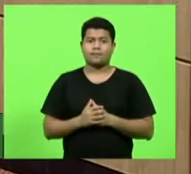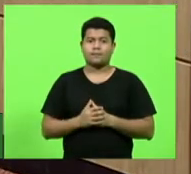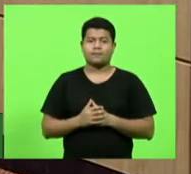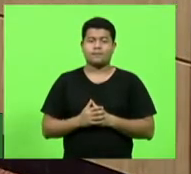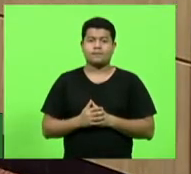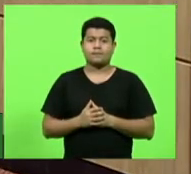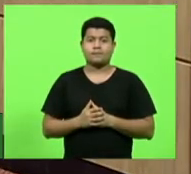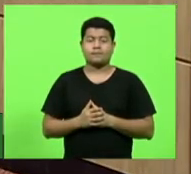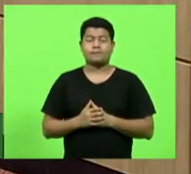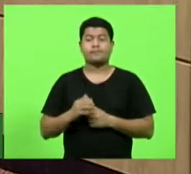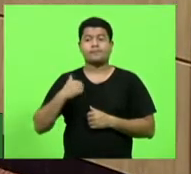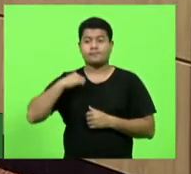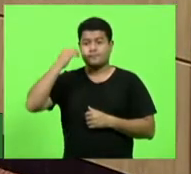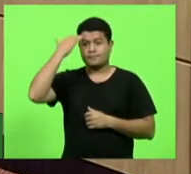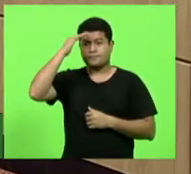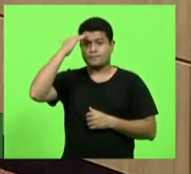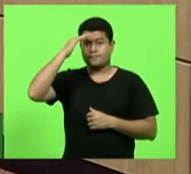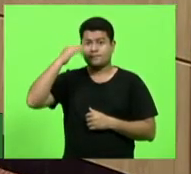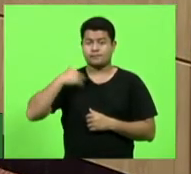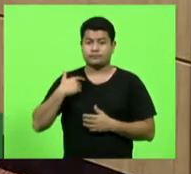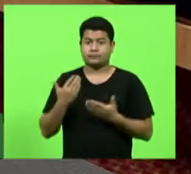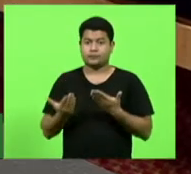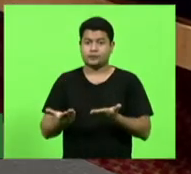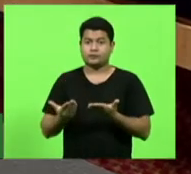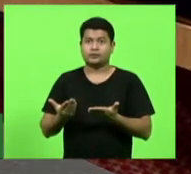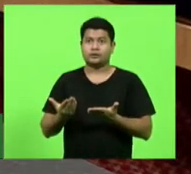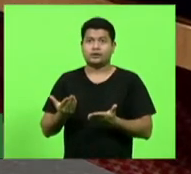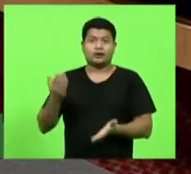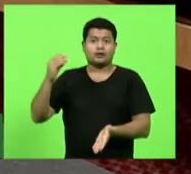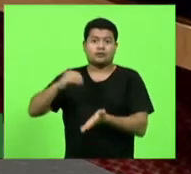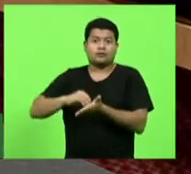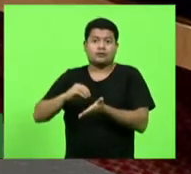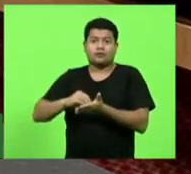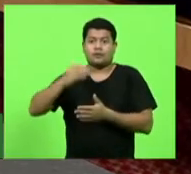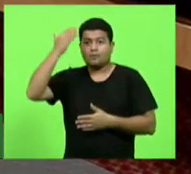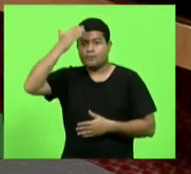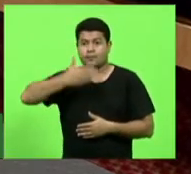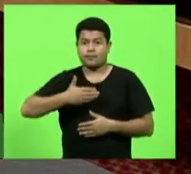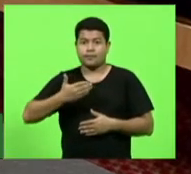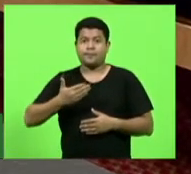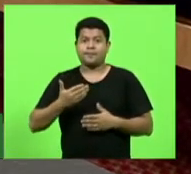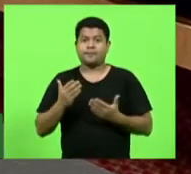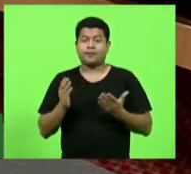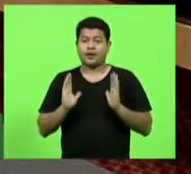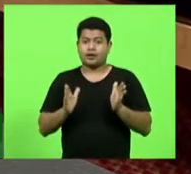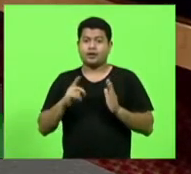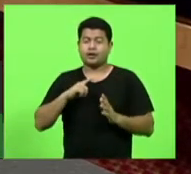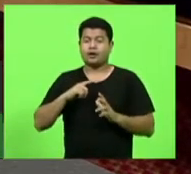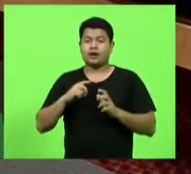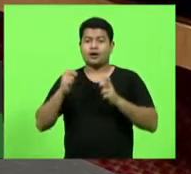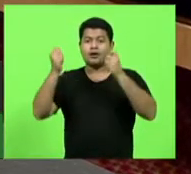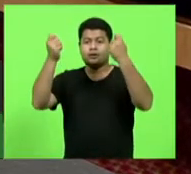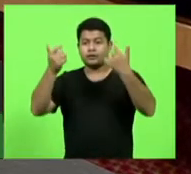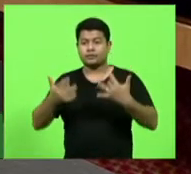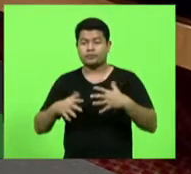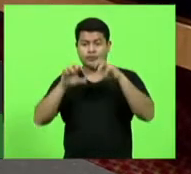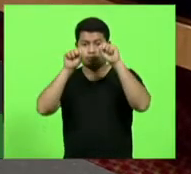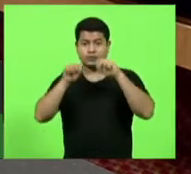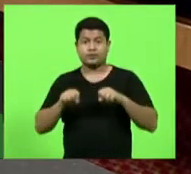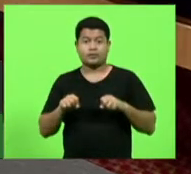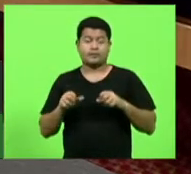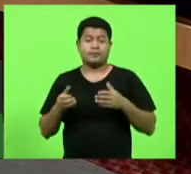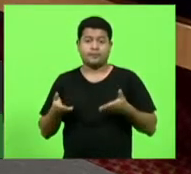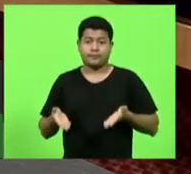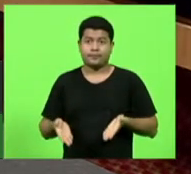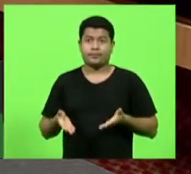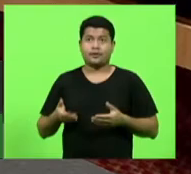vista de que não há um fato gerador, e ficou claro nos depoimentos aqui, eu peço